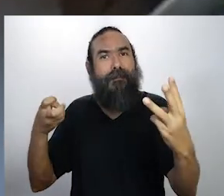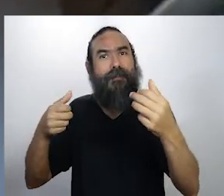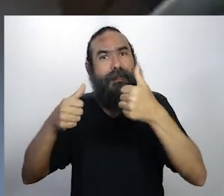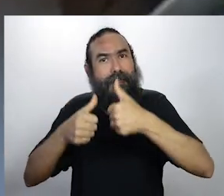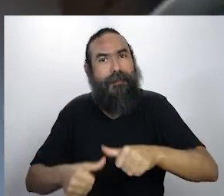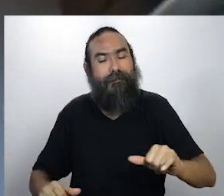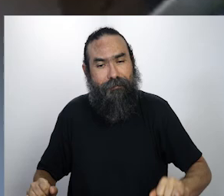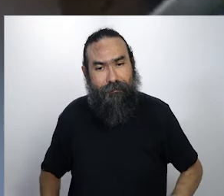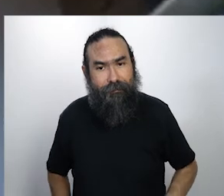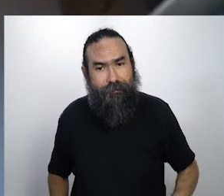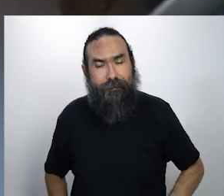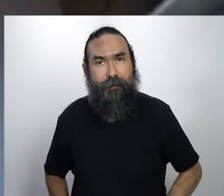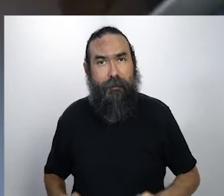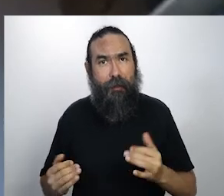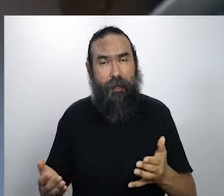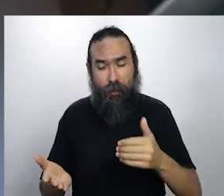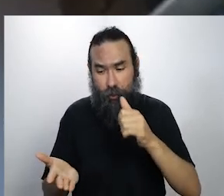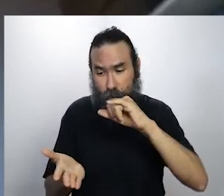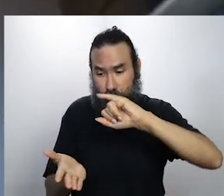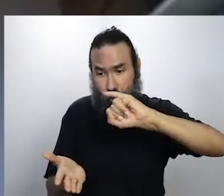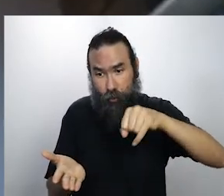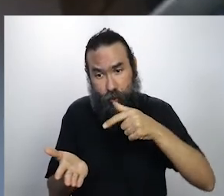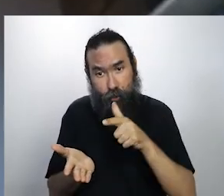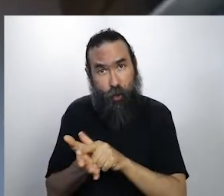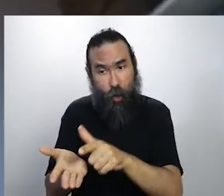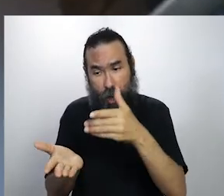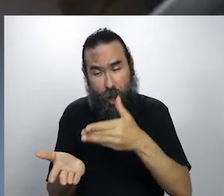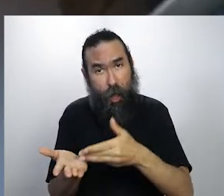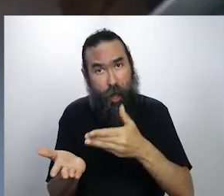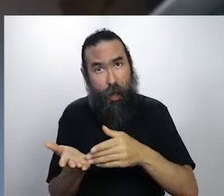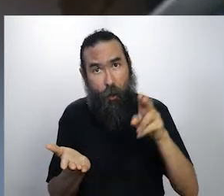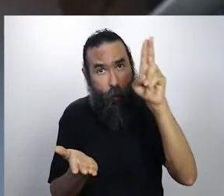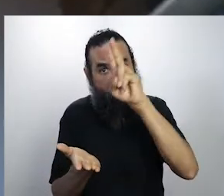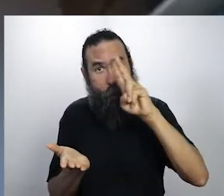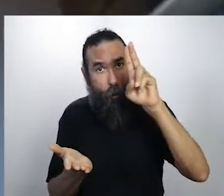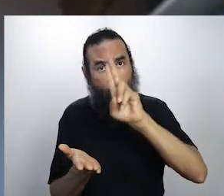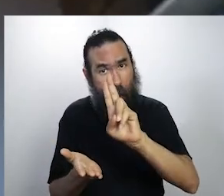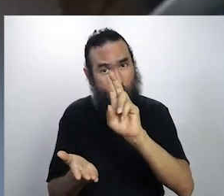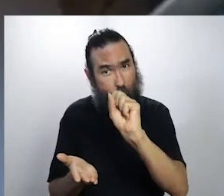da USP, ele tem sido muito atuante em divulgar